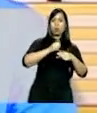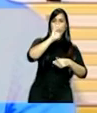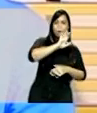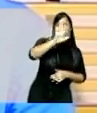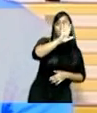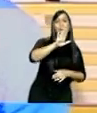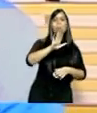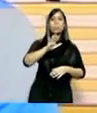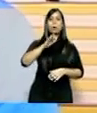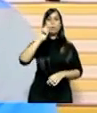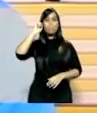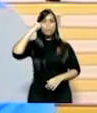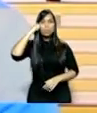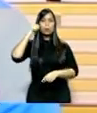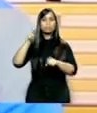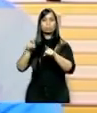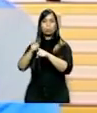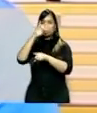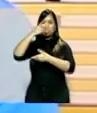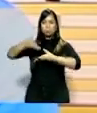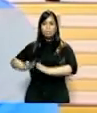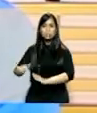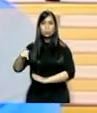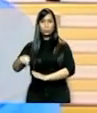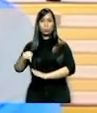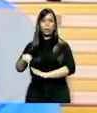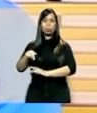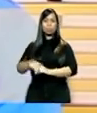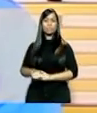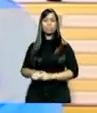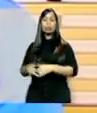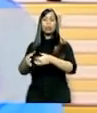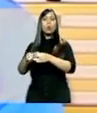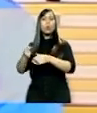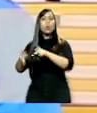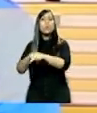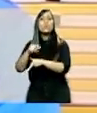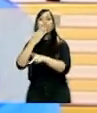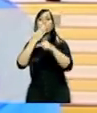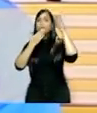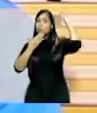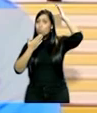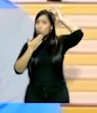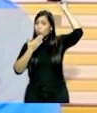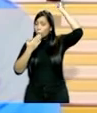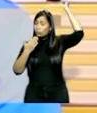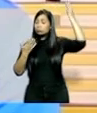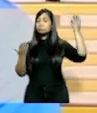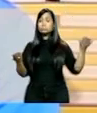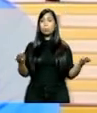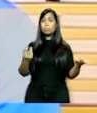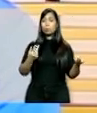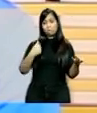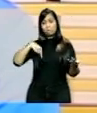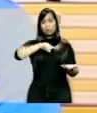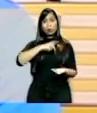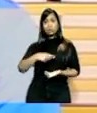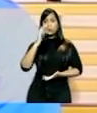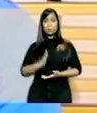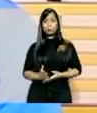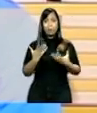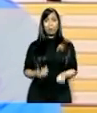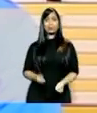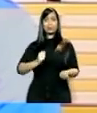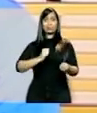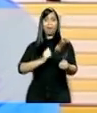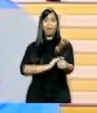e o povo nativo, no Brasil conhecido posteriormente como índio. Então é até contraditório no Brasil, né, nós sermos racistas, porque não